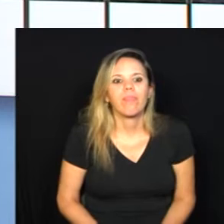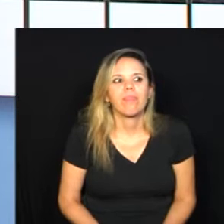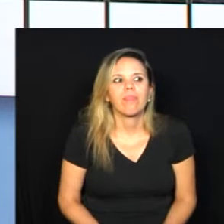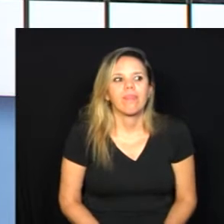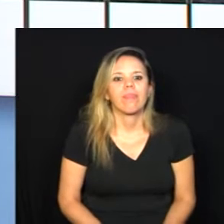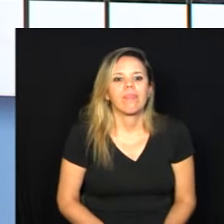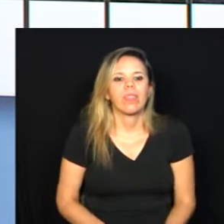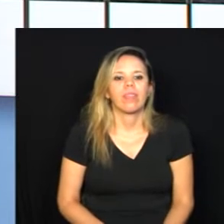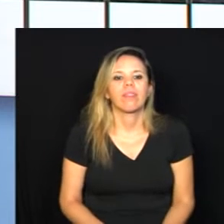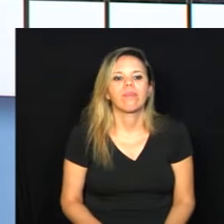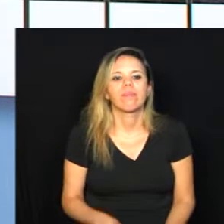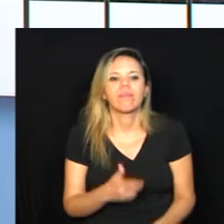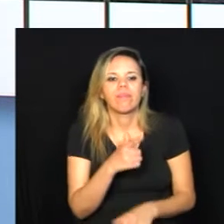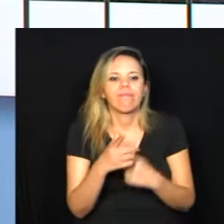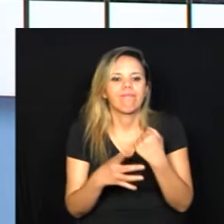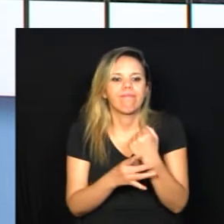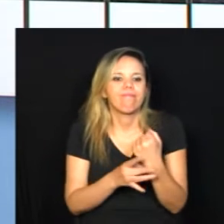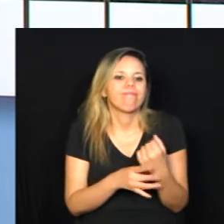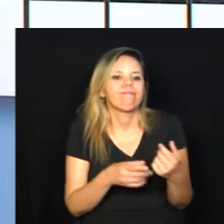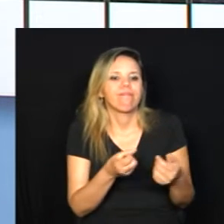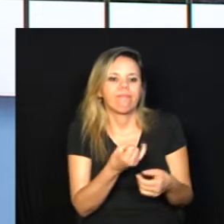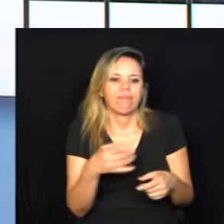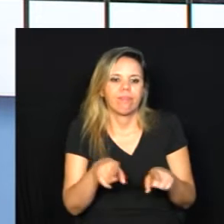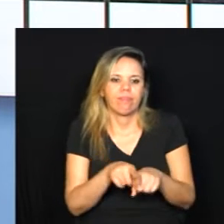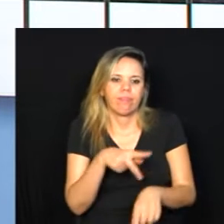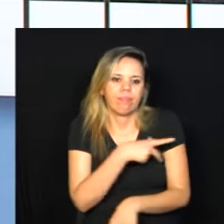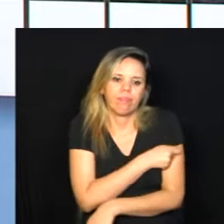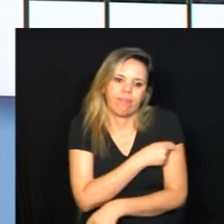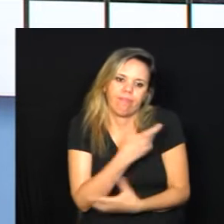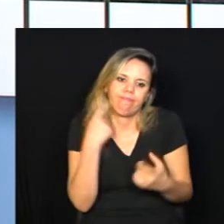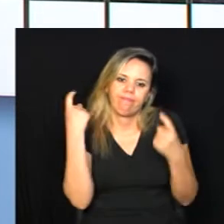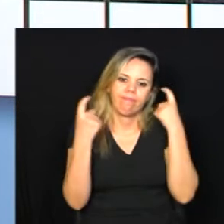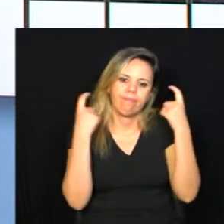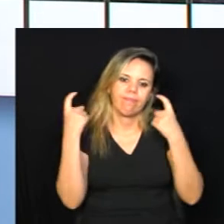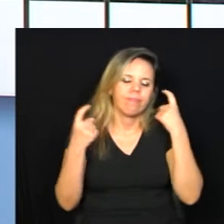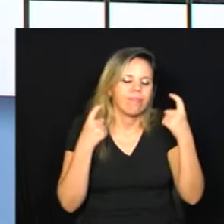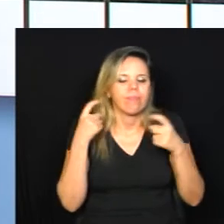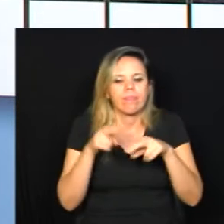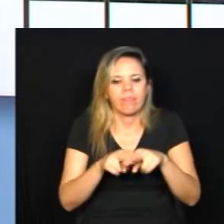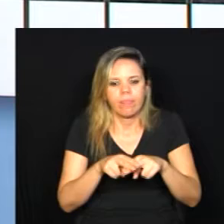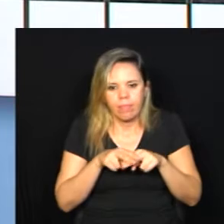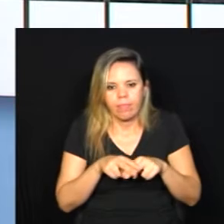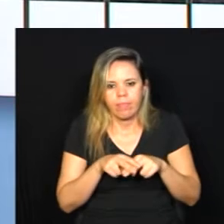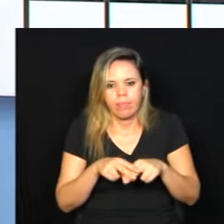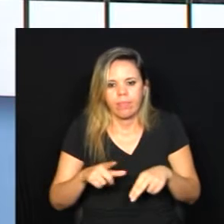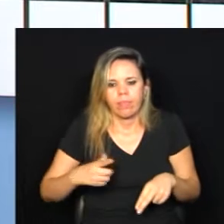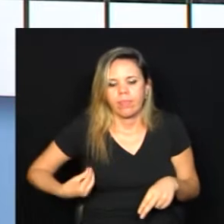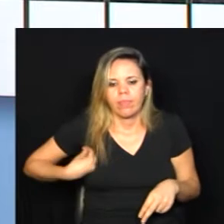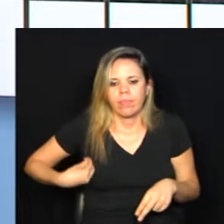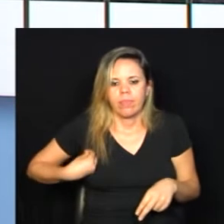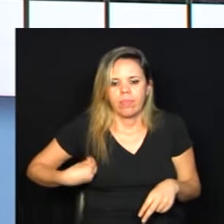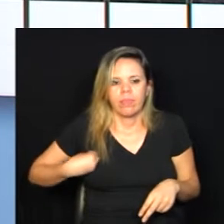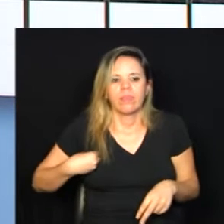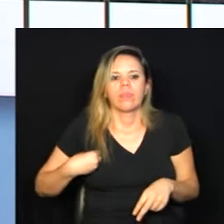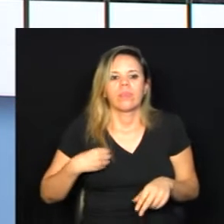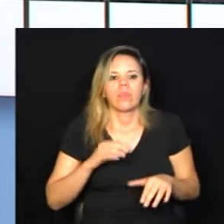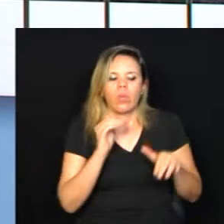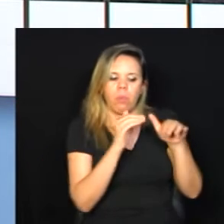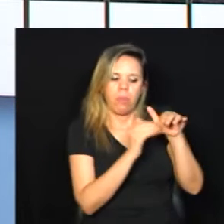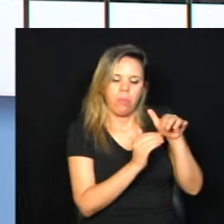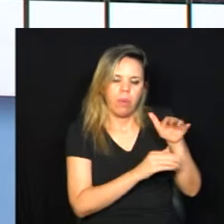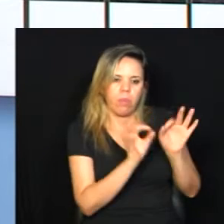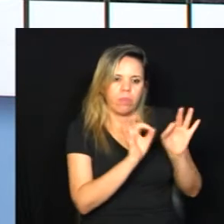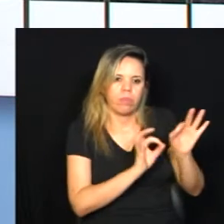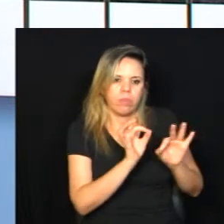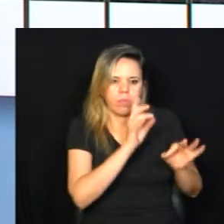E a segurança das doses também é algo preocupante, por isso que existe toda uma logística montada